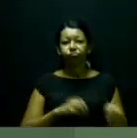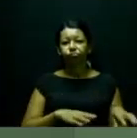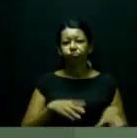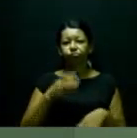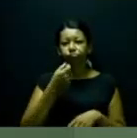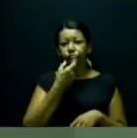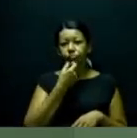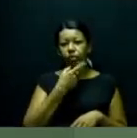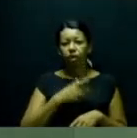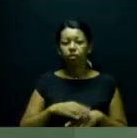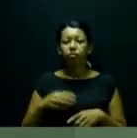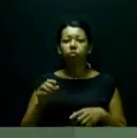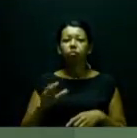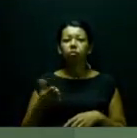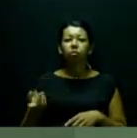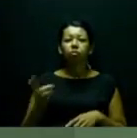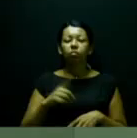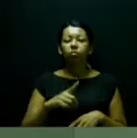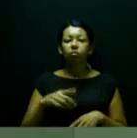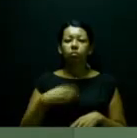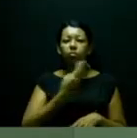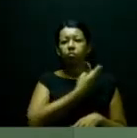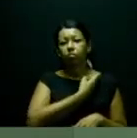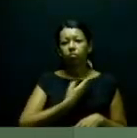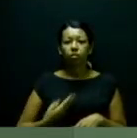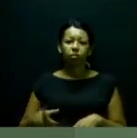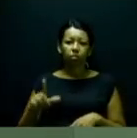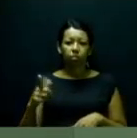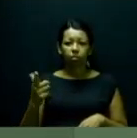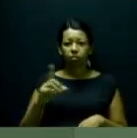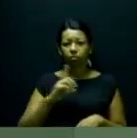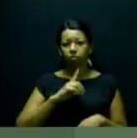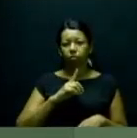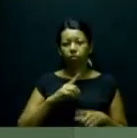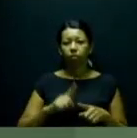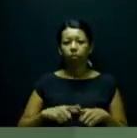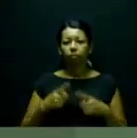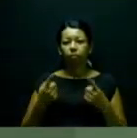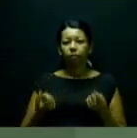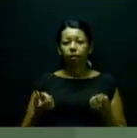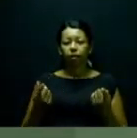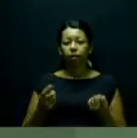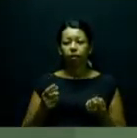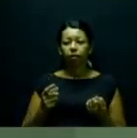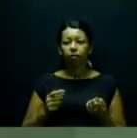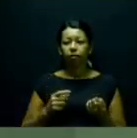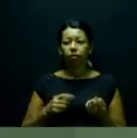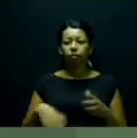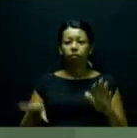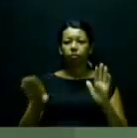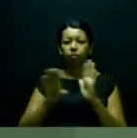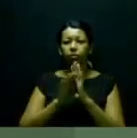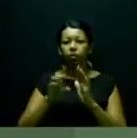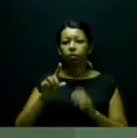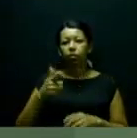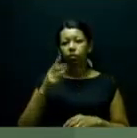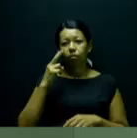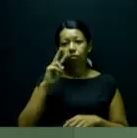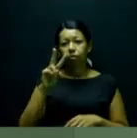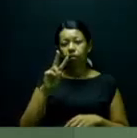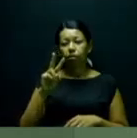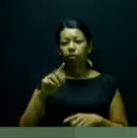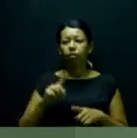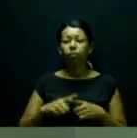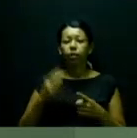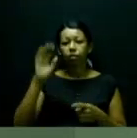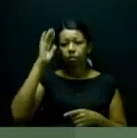de medicamento quando na rede pública já não os tem. Só que a inconstitucionalidade não vi ainda, mas eu entendo